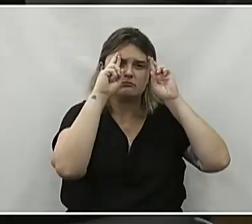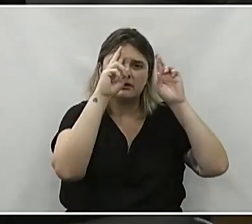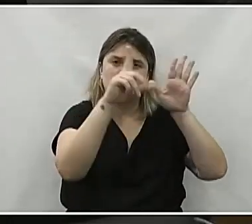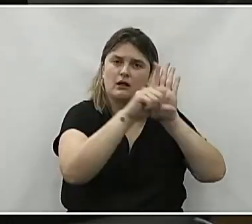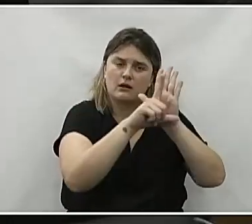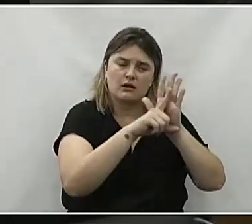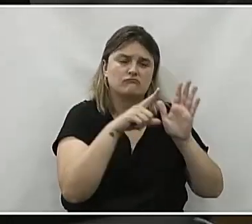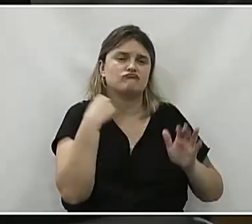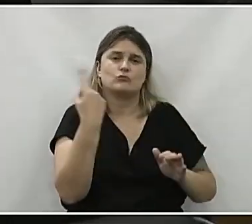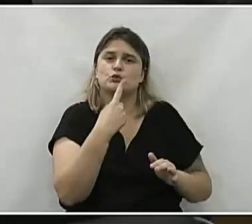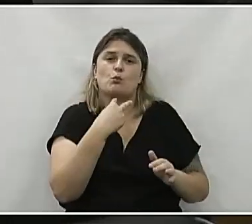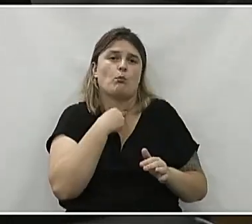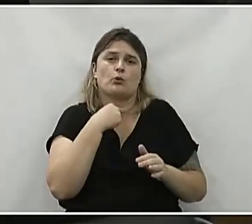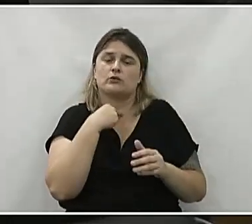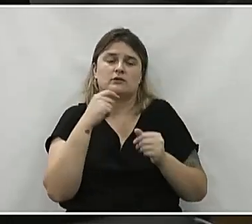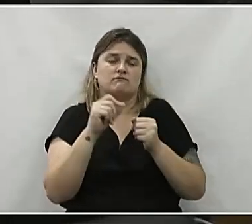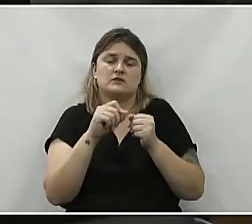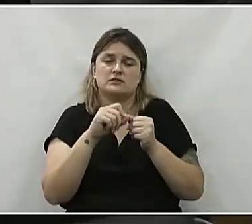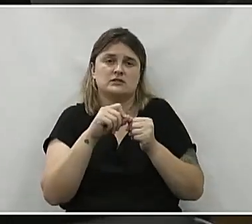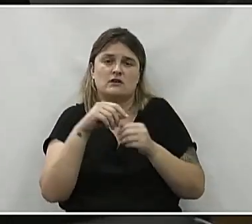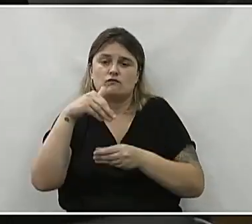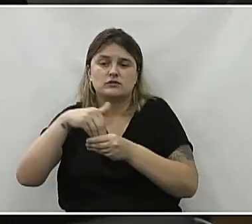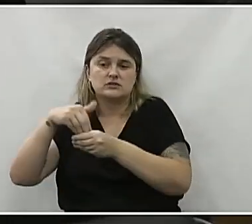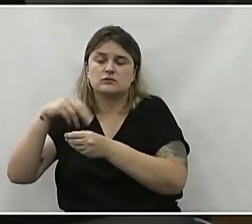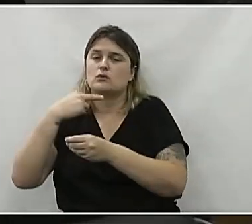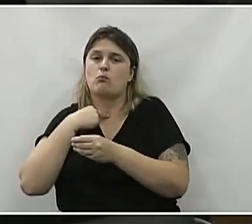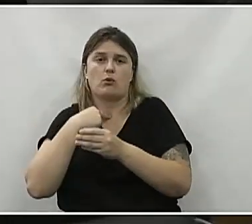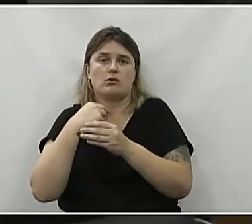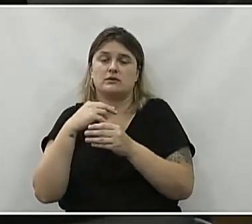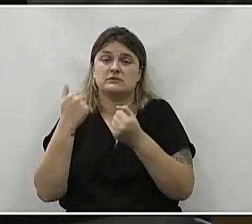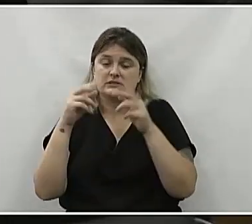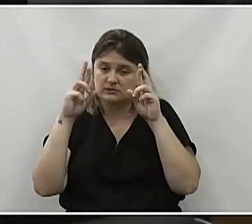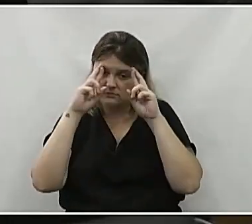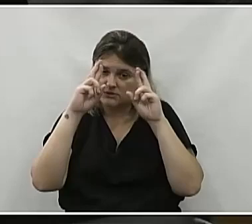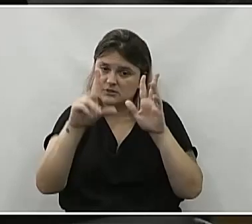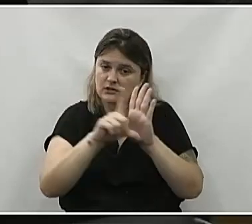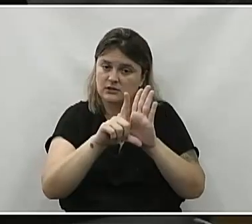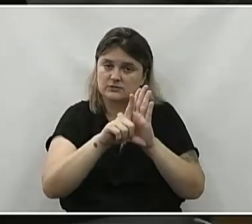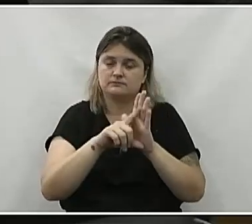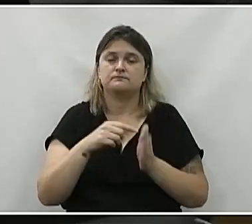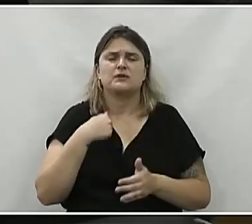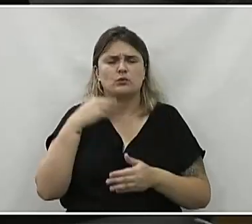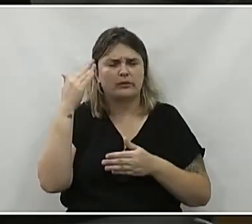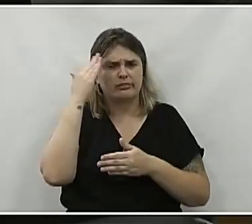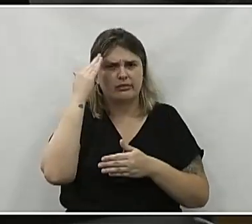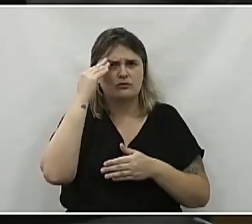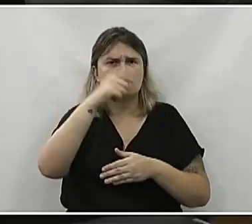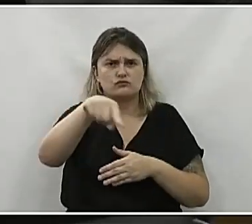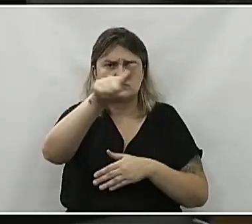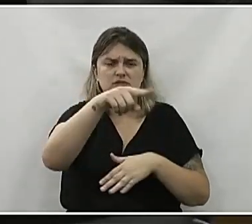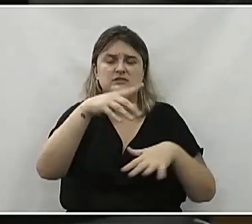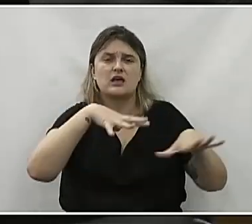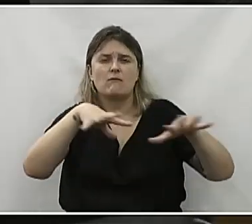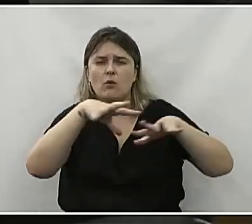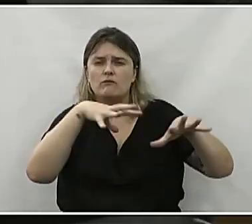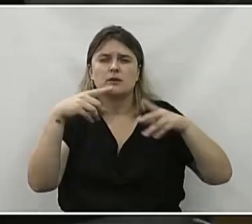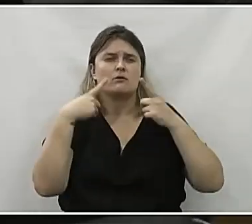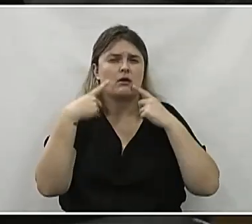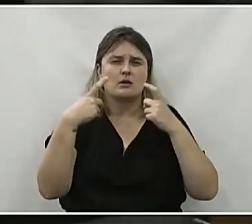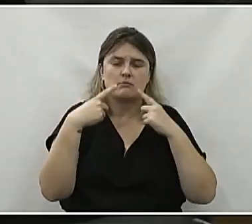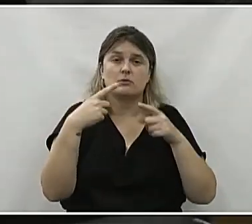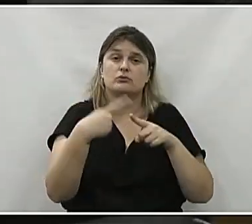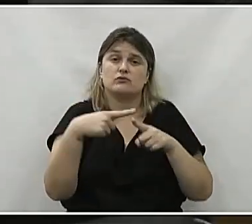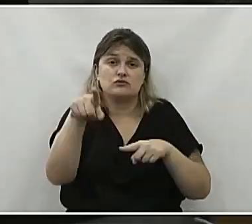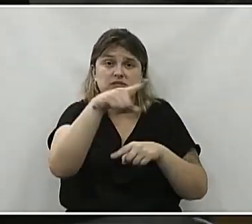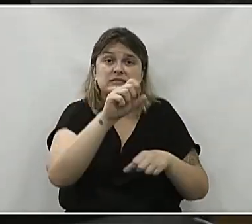pode ser extrapolado não pode ser passado por cima eu entendo também a revolta do funcionários porque eles esperaram por